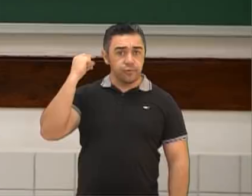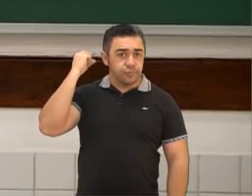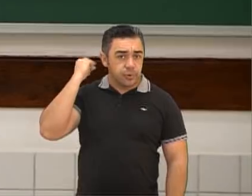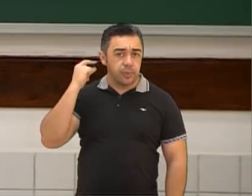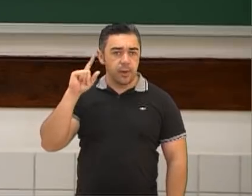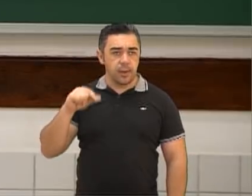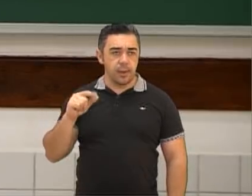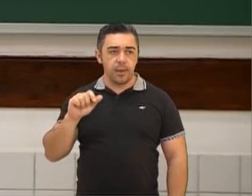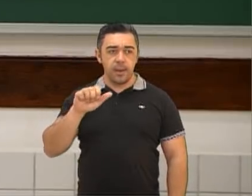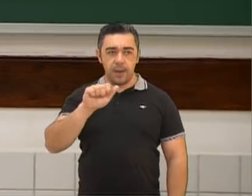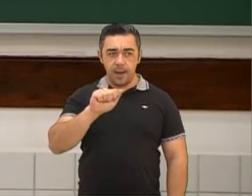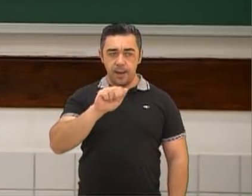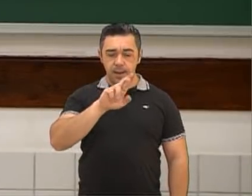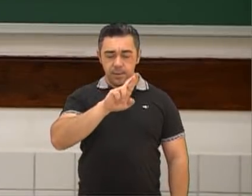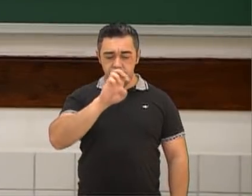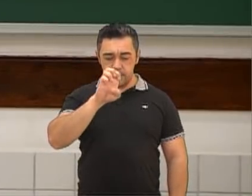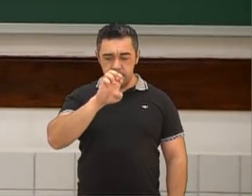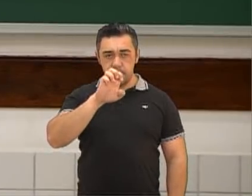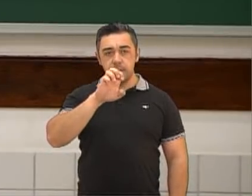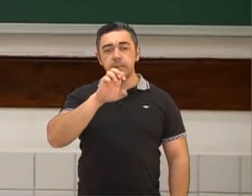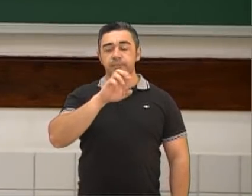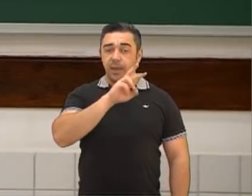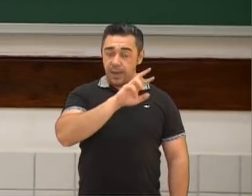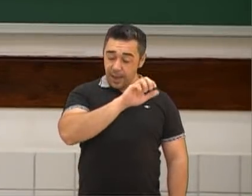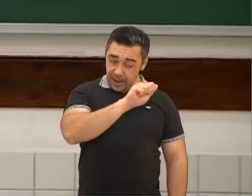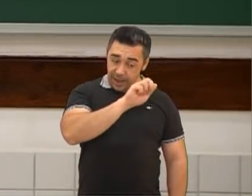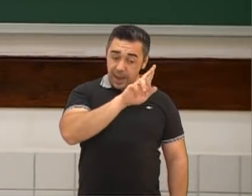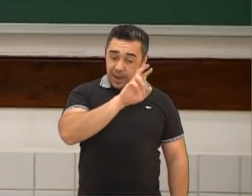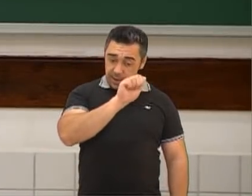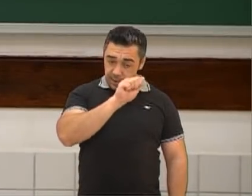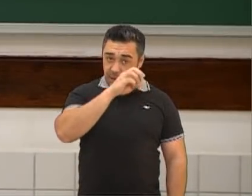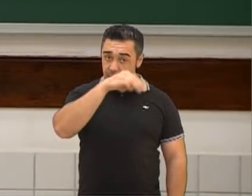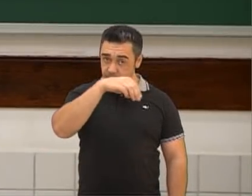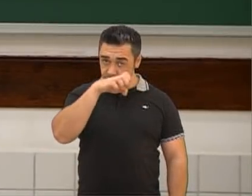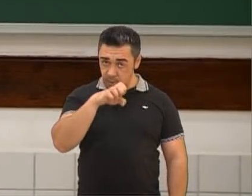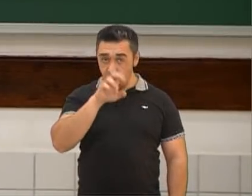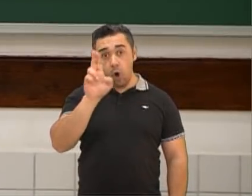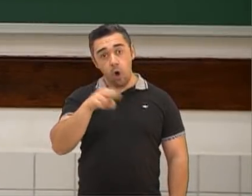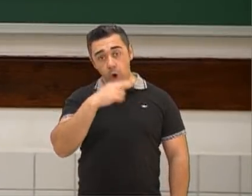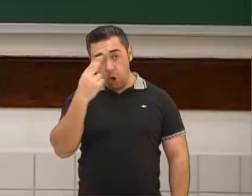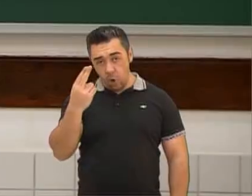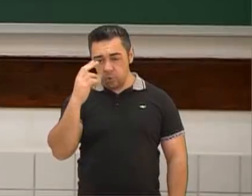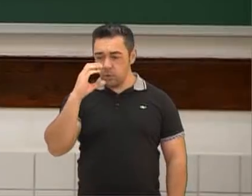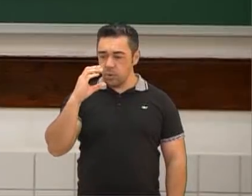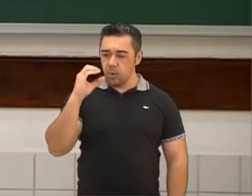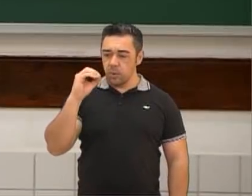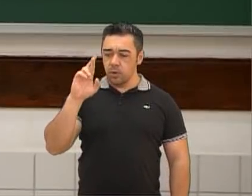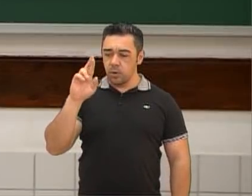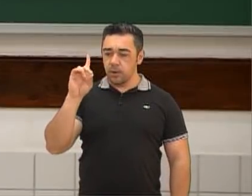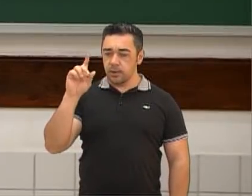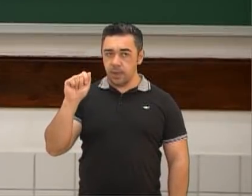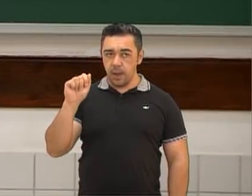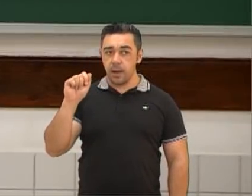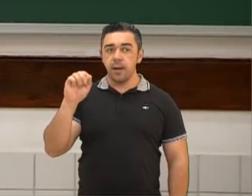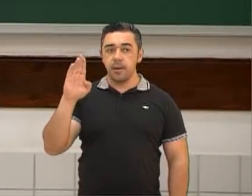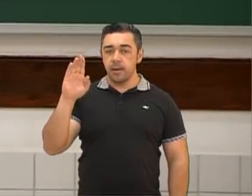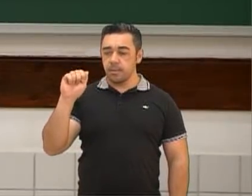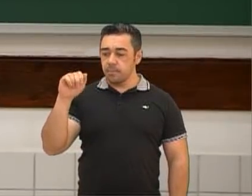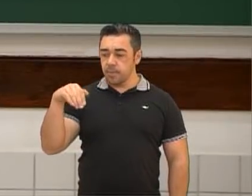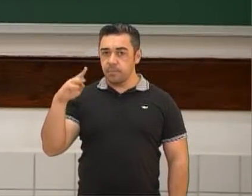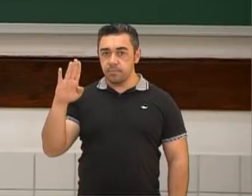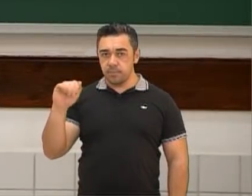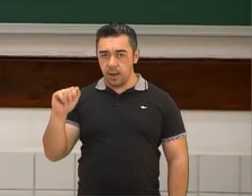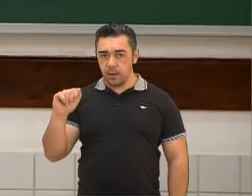arame ou corda bamba. Interessante que às vezes a gente acha que é a mesma coisa, né? Ou que tudo é corda bamba ou que tudo é